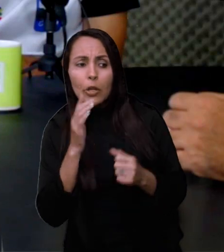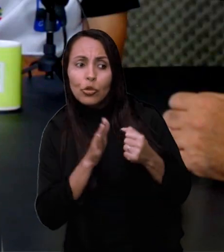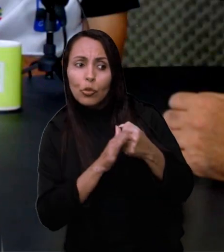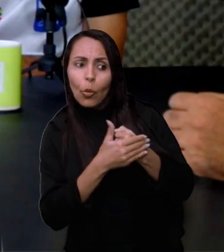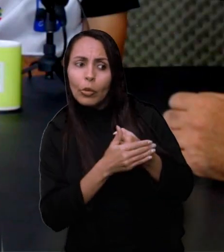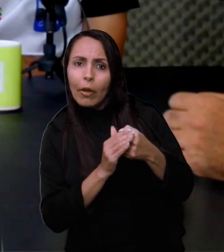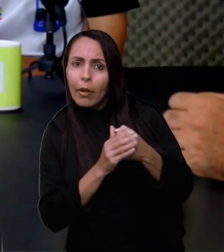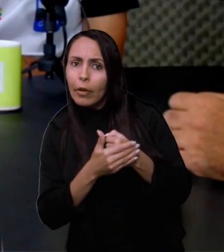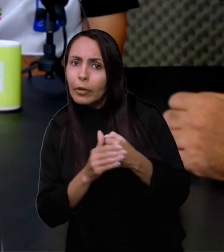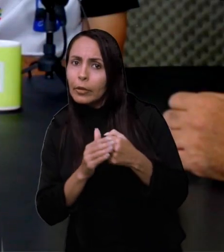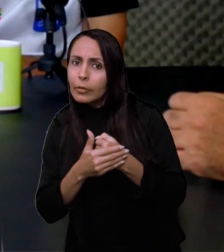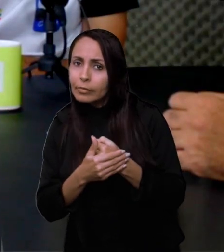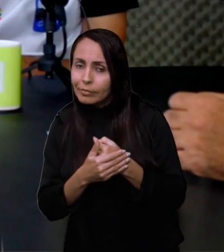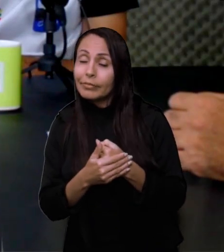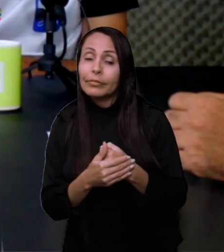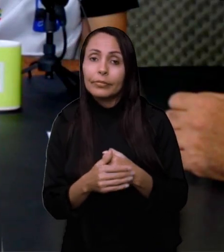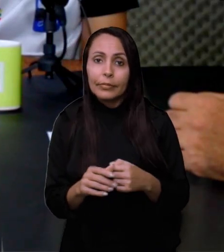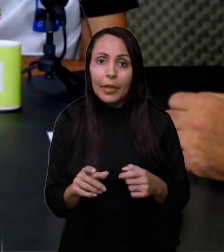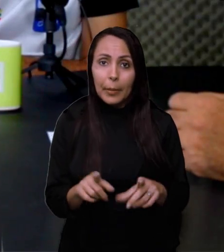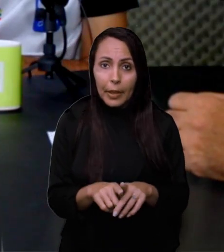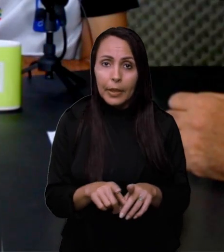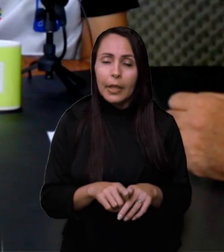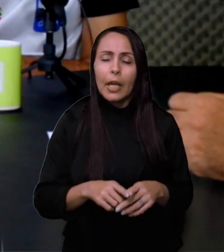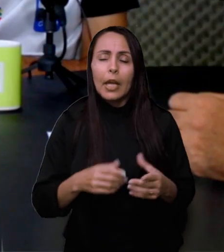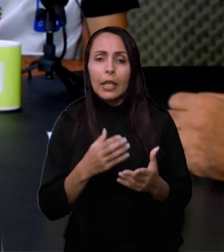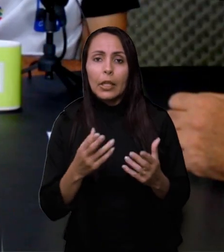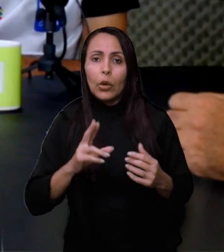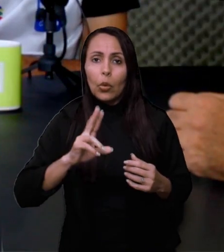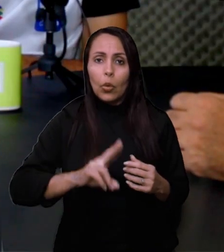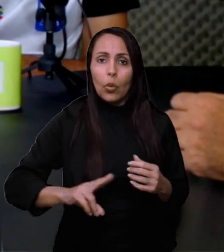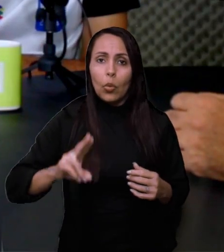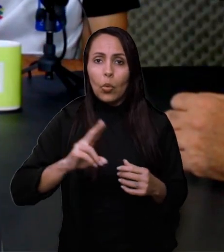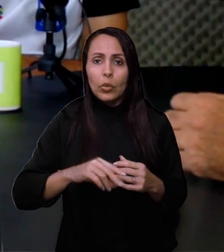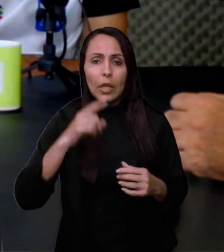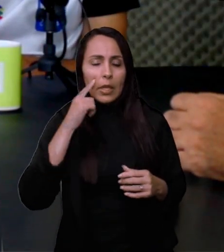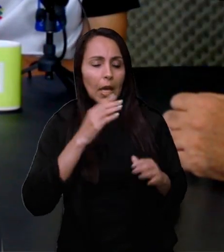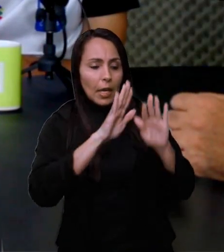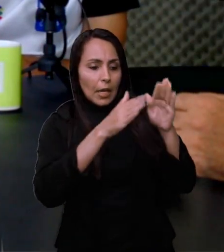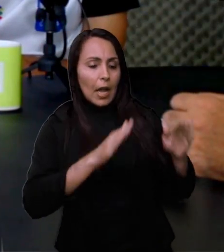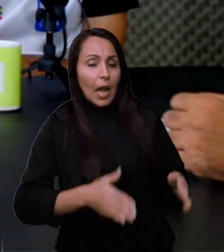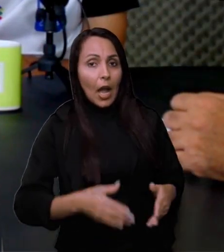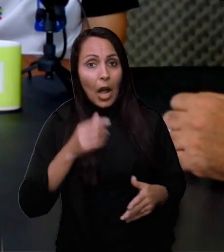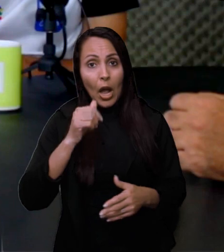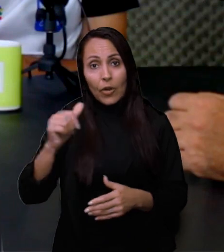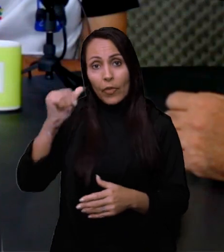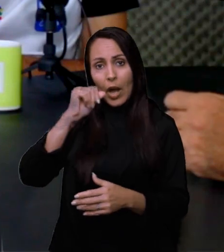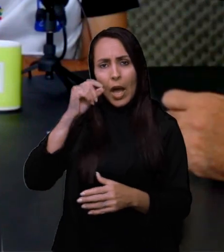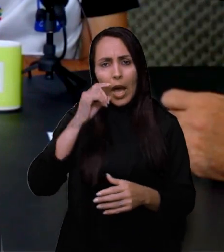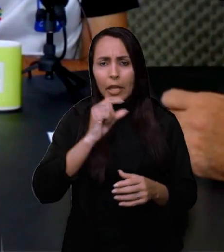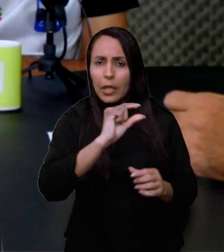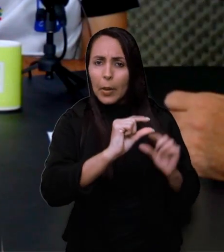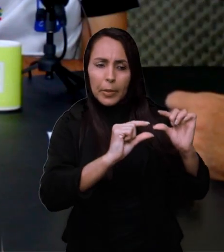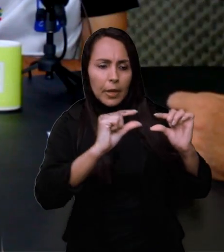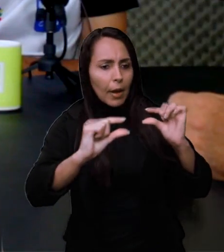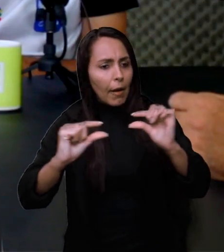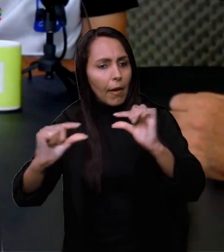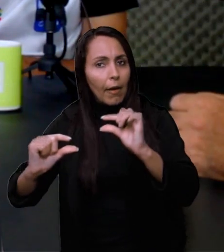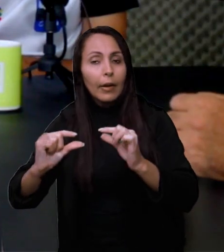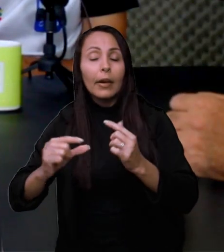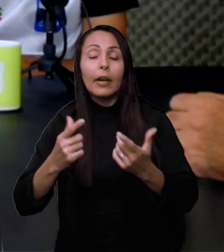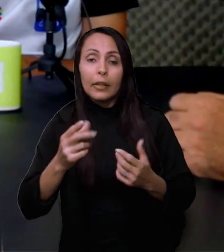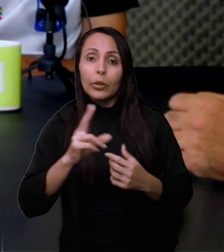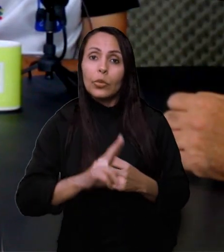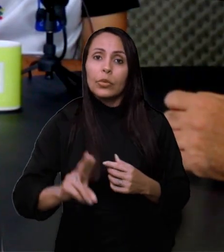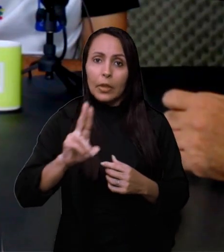essas conchinhas, né? Mas eles também usam tampa de garrafa, tampa de pasta de dente. O que der pra eles usarem, eles vão estar